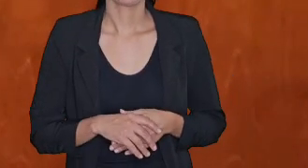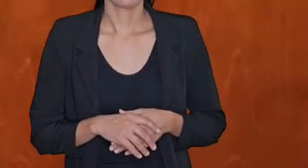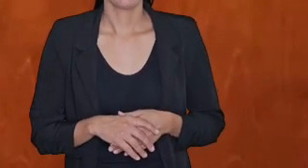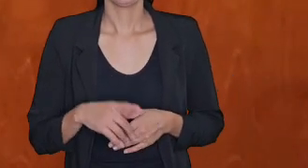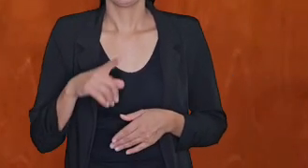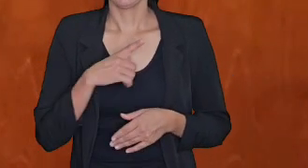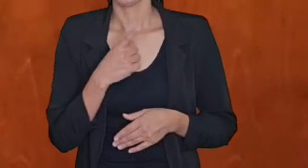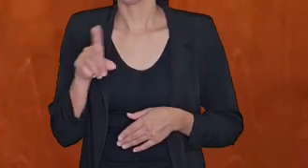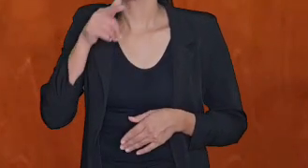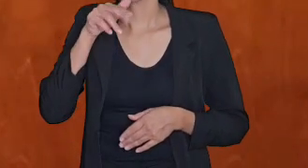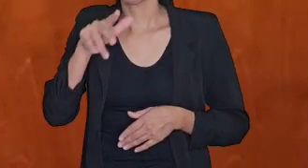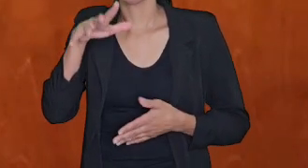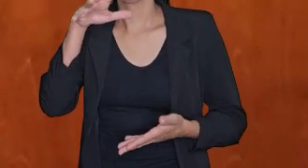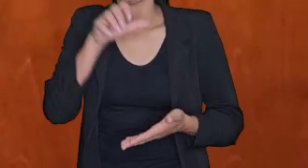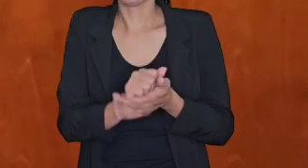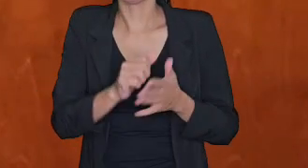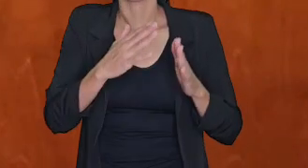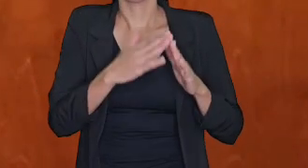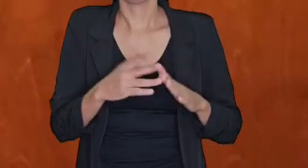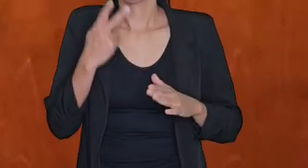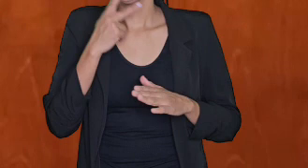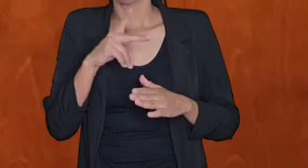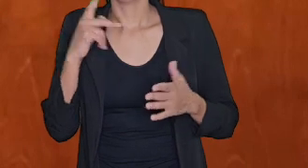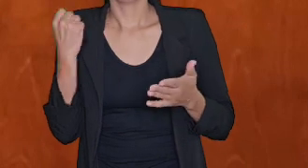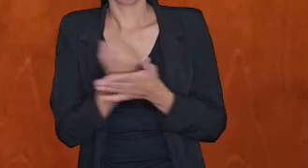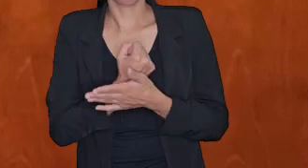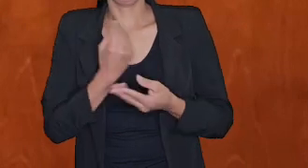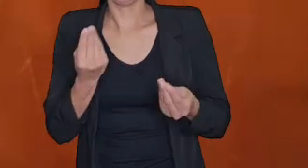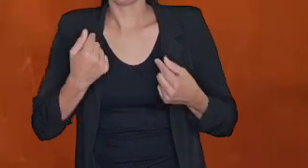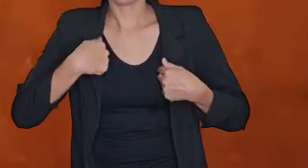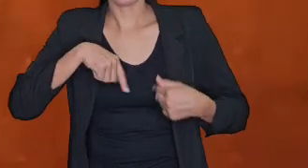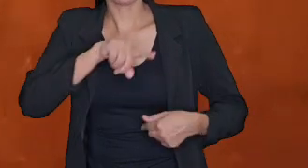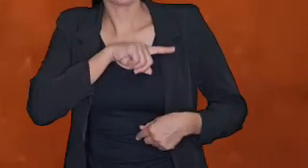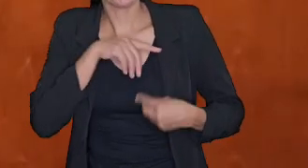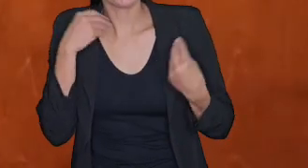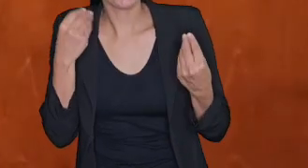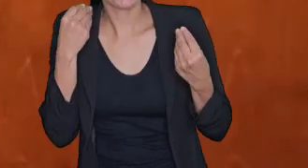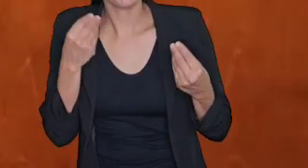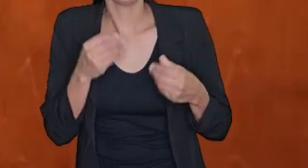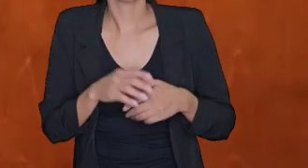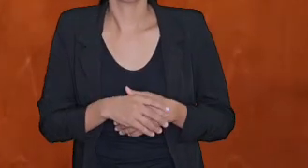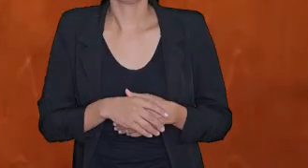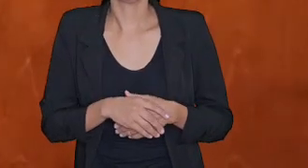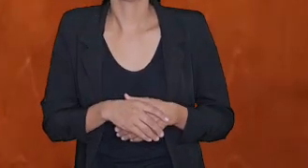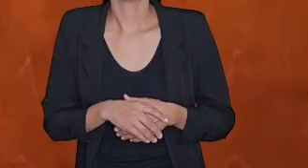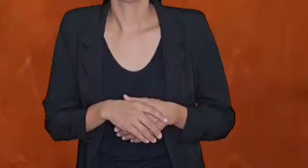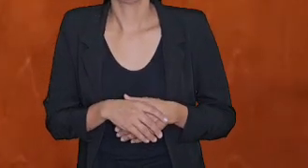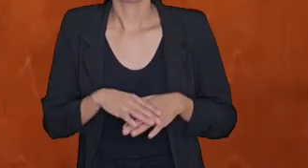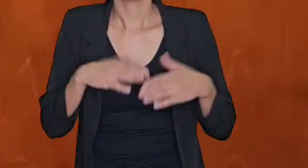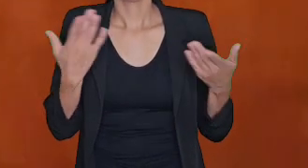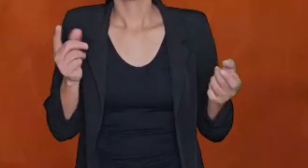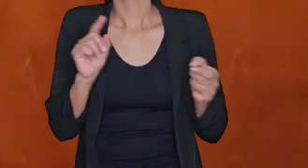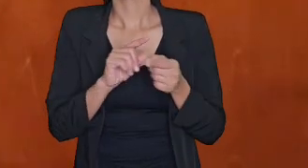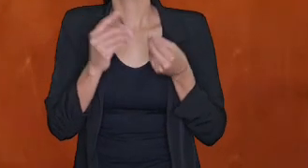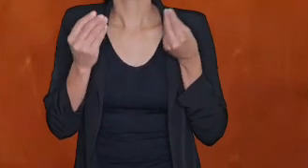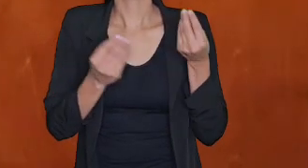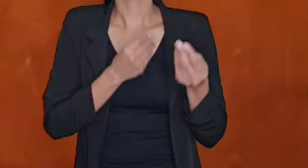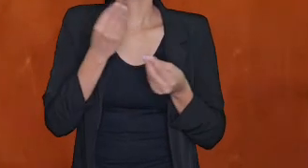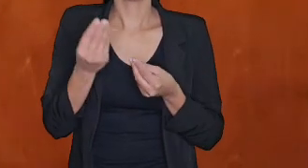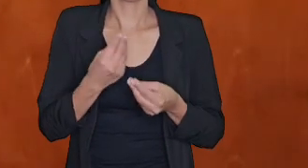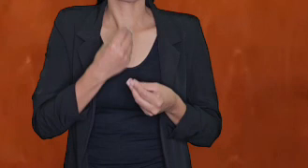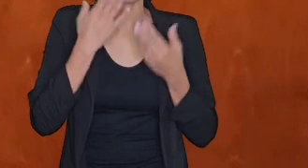faz? E eu tenho um irmão que também é registrador imobiliário, ele falou, puta, mas justo com a gente, aqui vai cair na mesa dos dois,